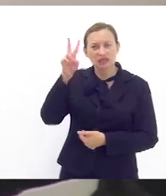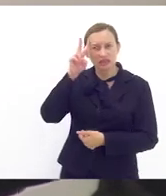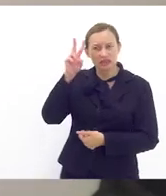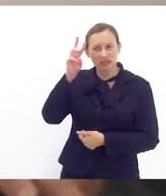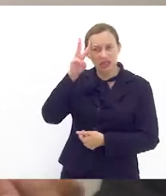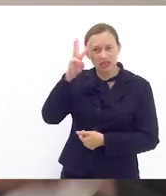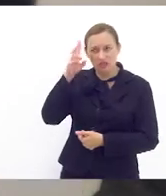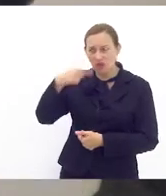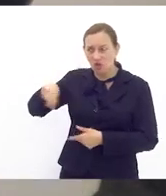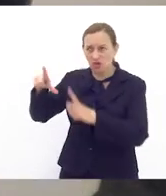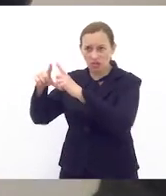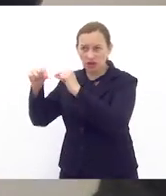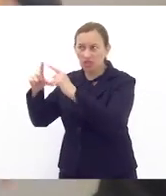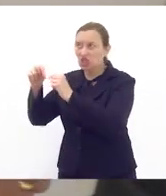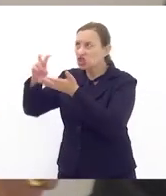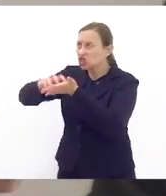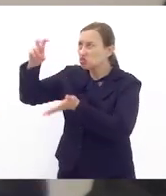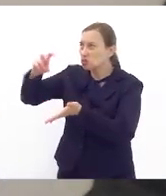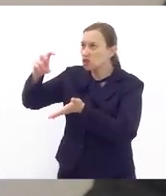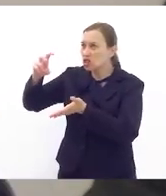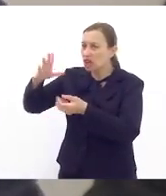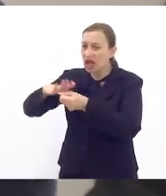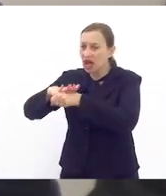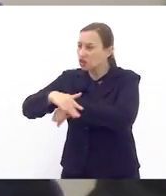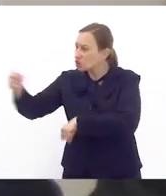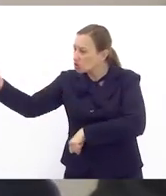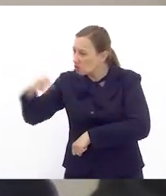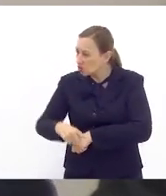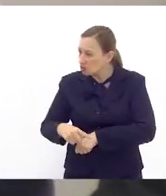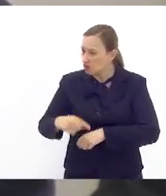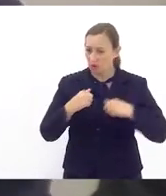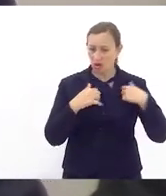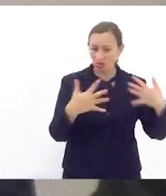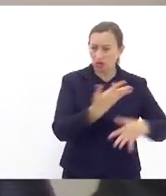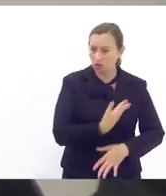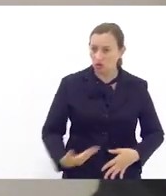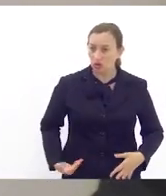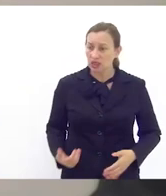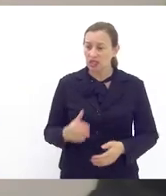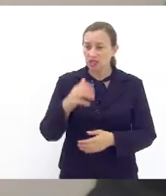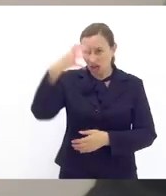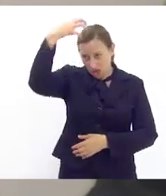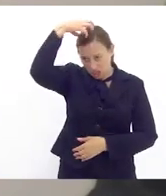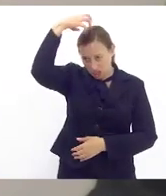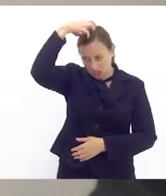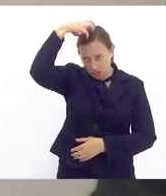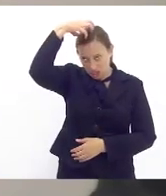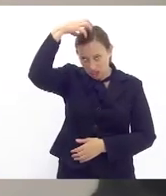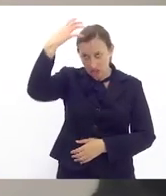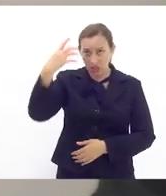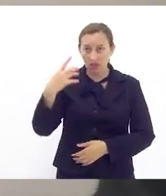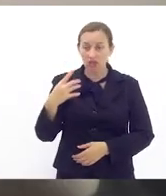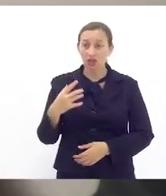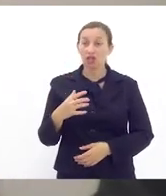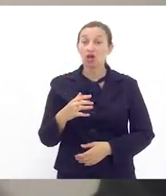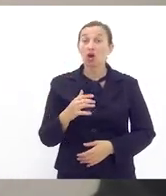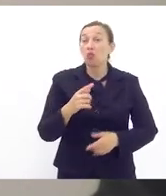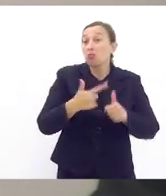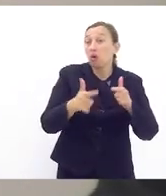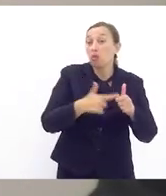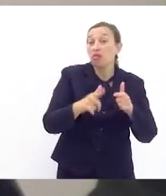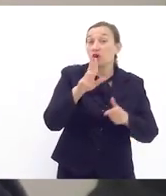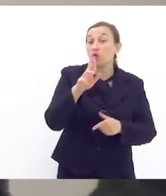Brasília de manhã vinha a noite para a audiência pública em Angra dos Reis por conta do vazamento da usina nuclear